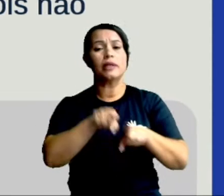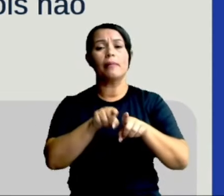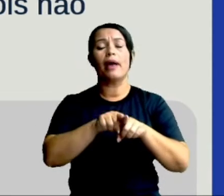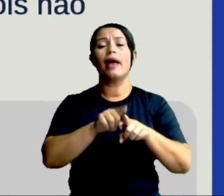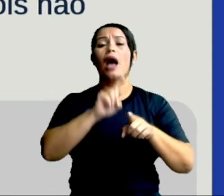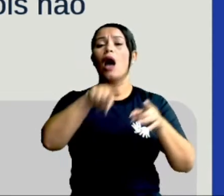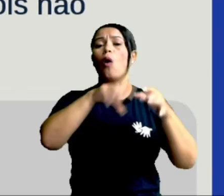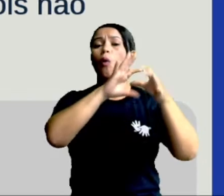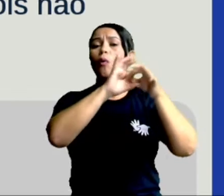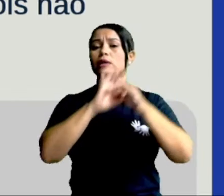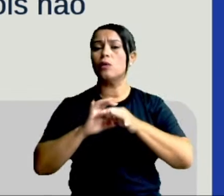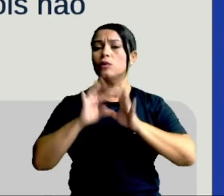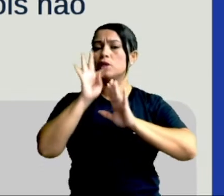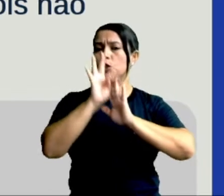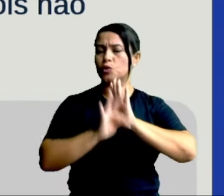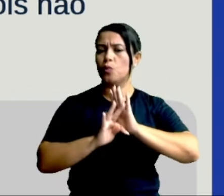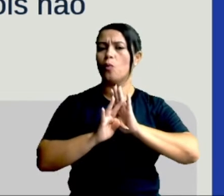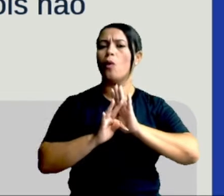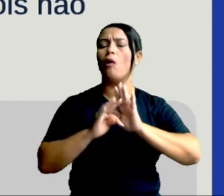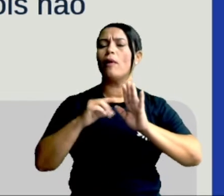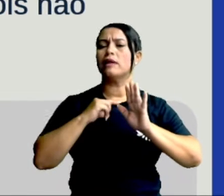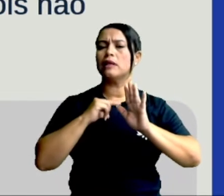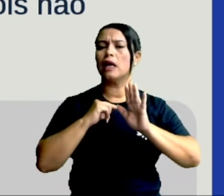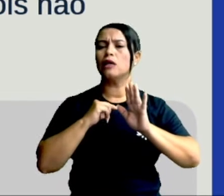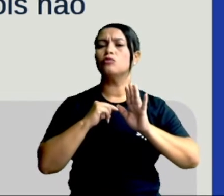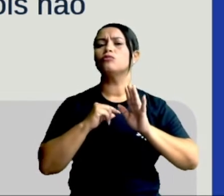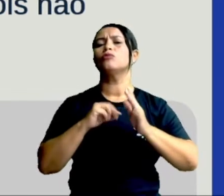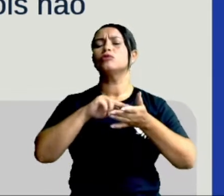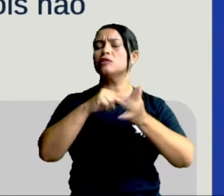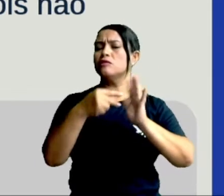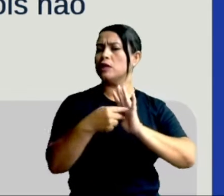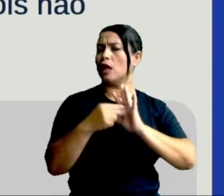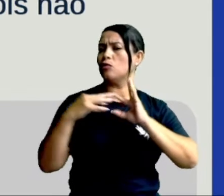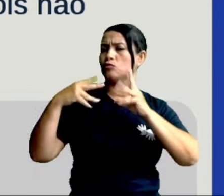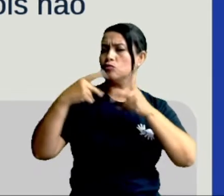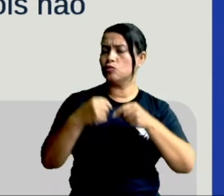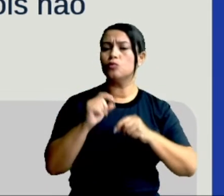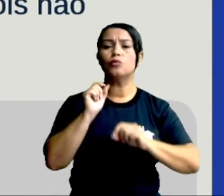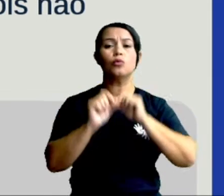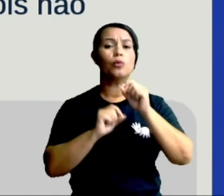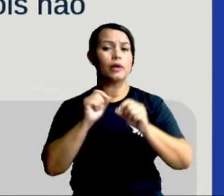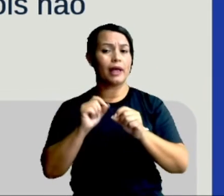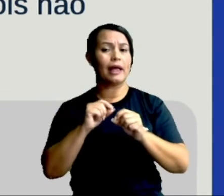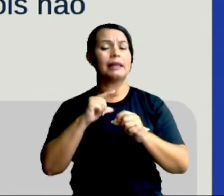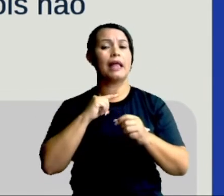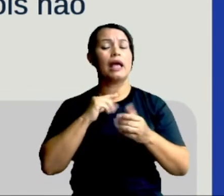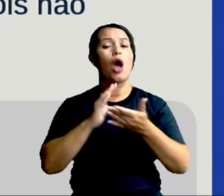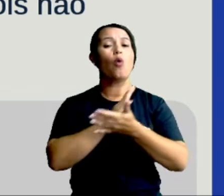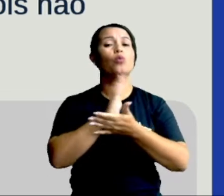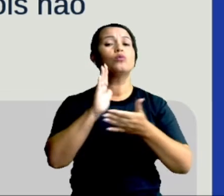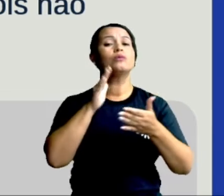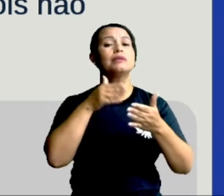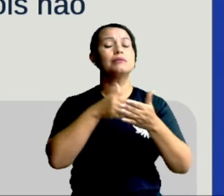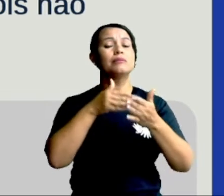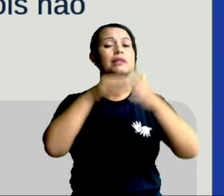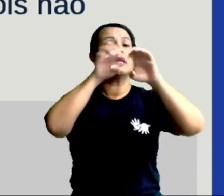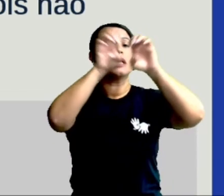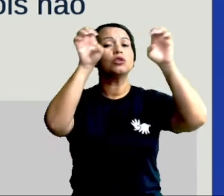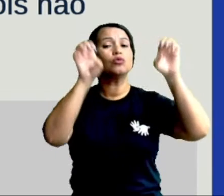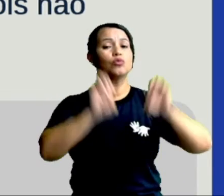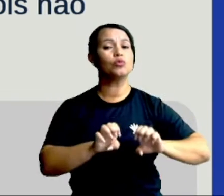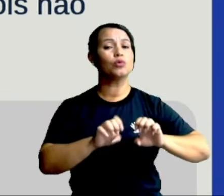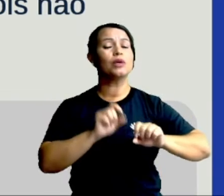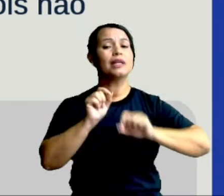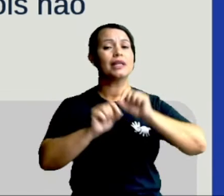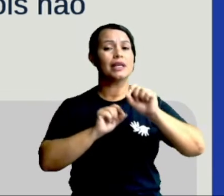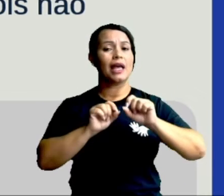textual é um dos elementos responsáveis pela coerência textual. Contudo, ela está limitada à estrutura do